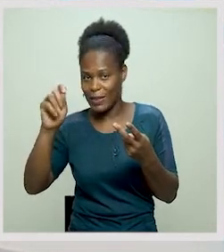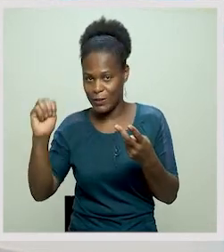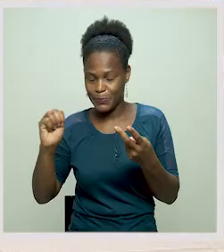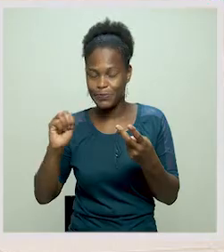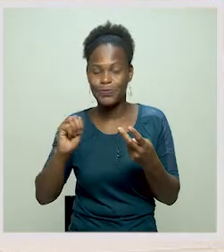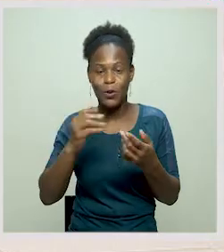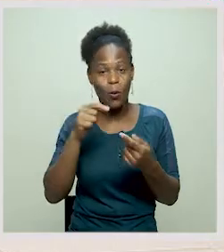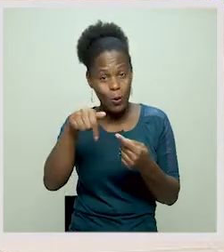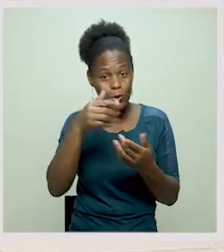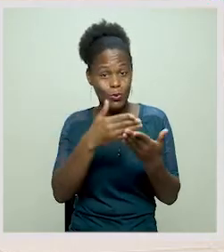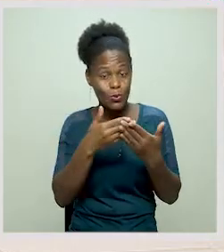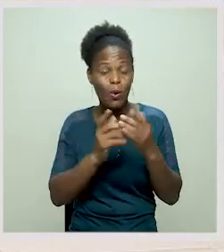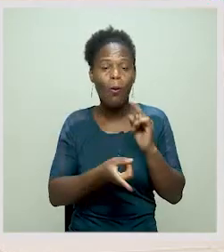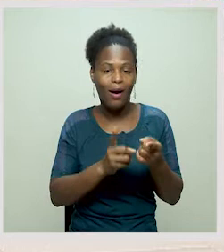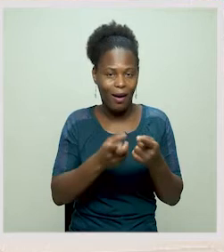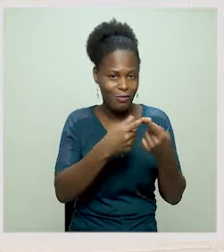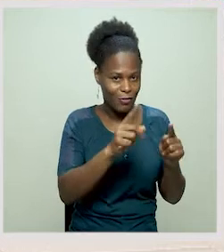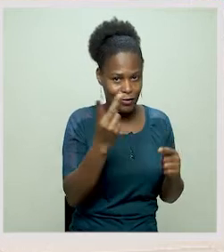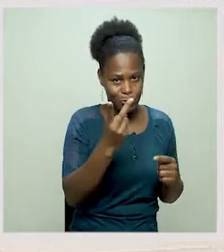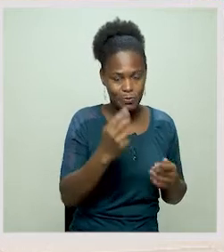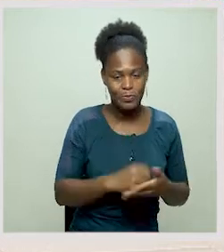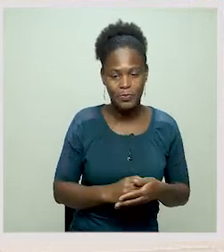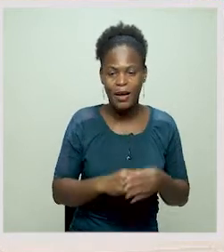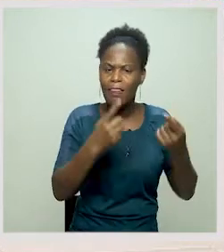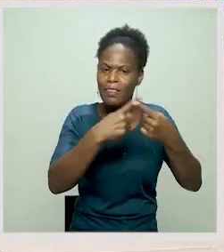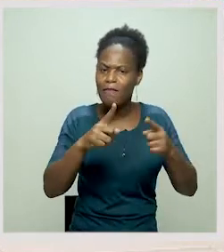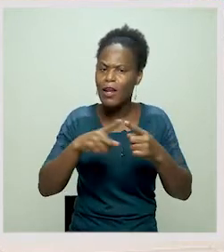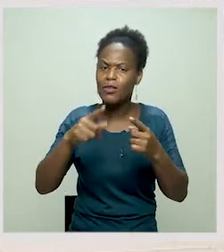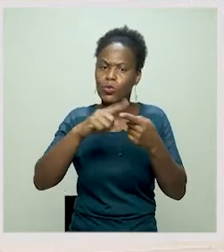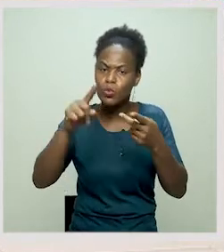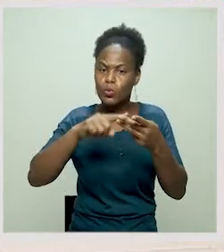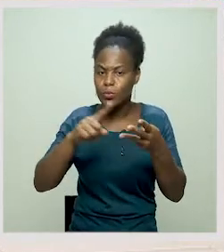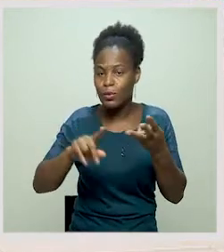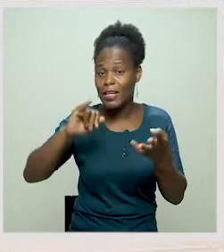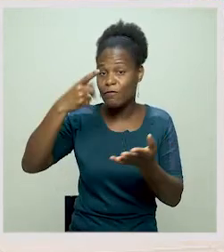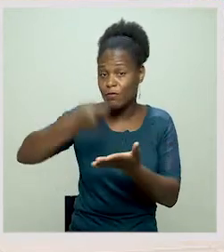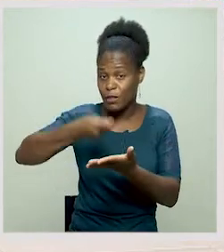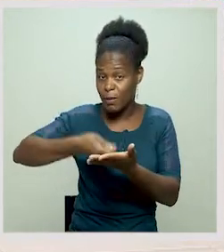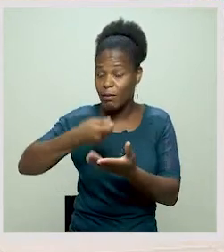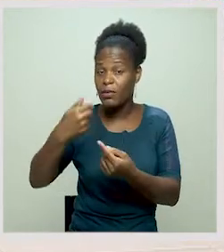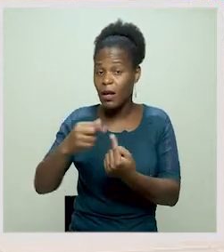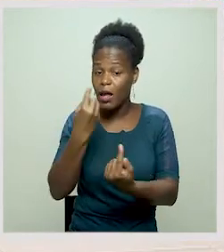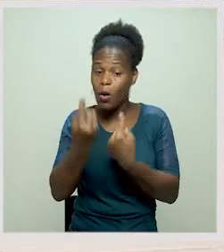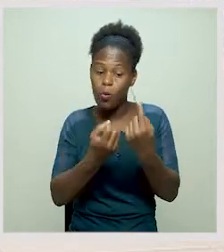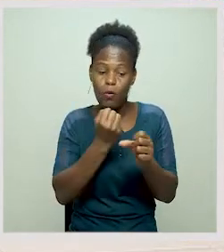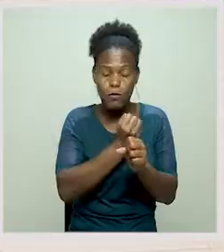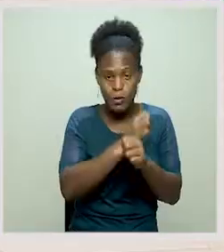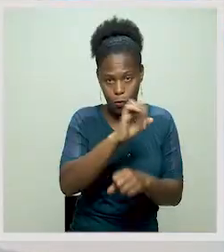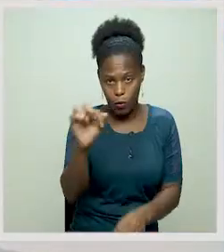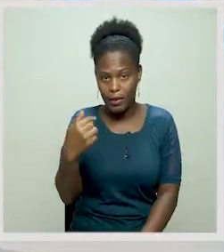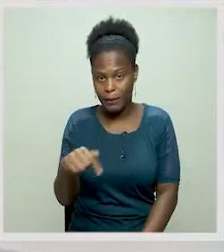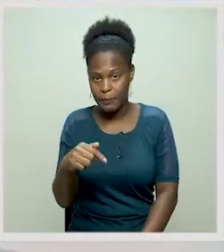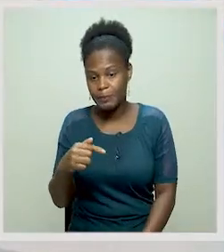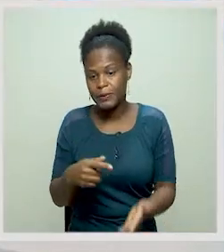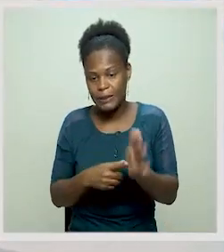obrigações. Os diferentes tipos de investimento têm uma determinada função,